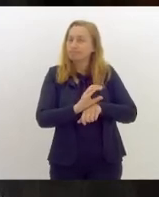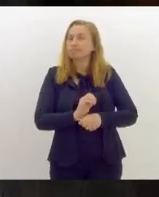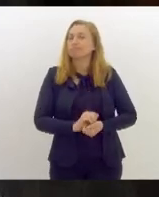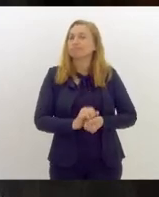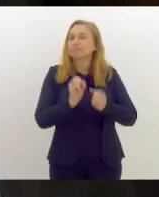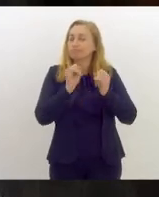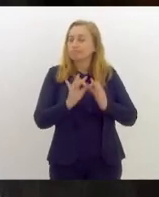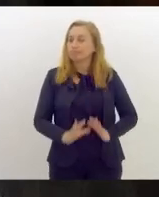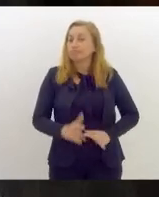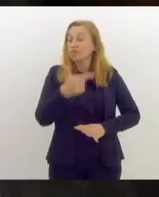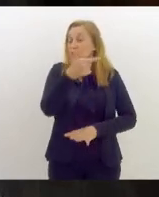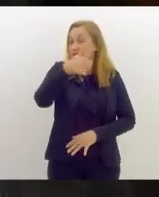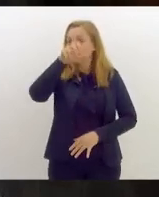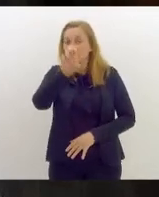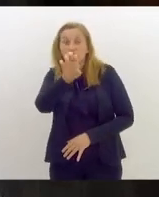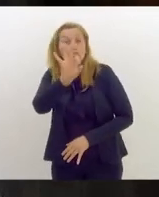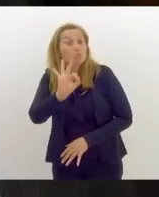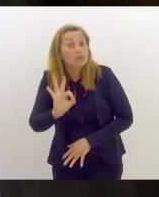25%